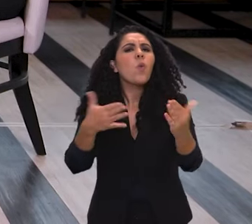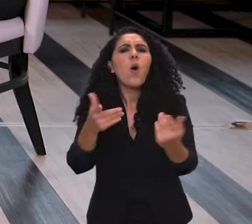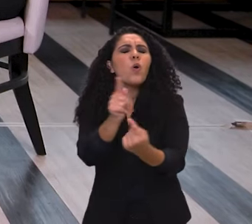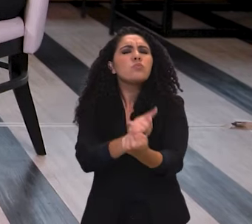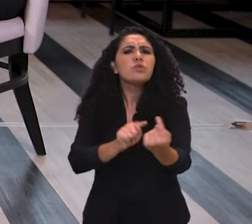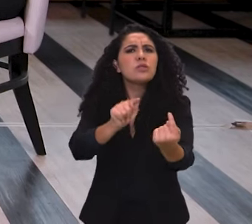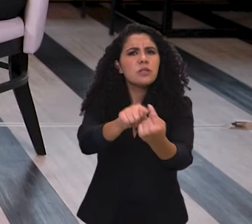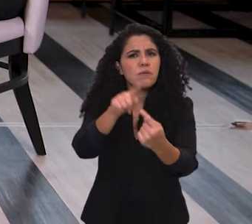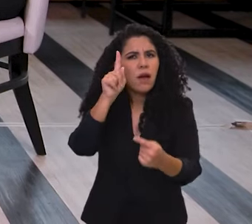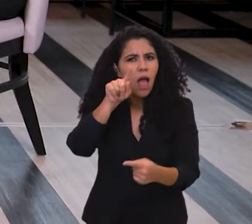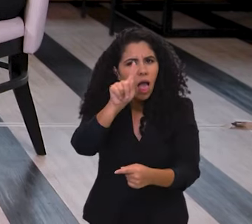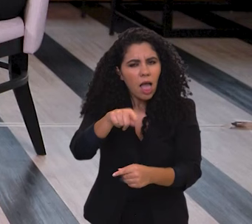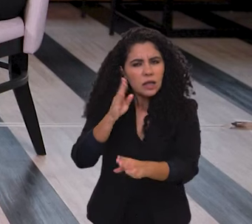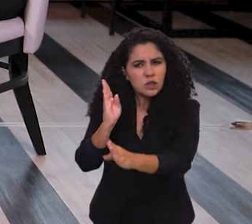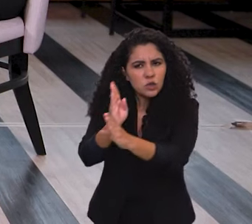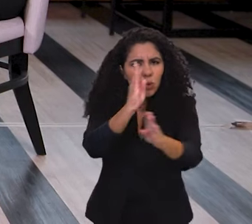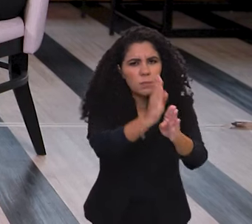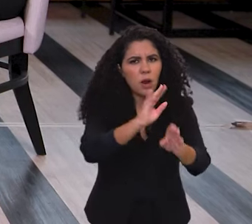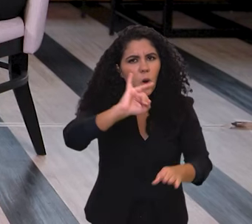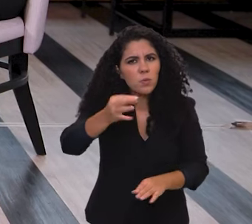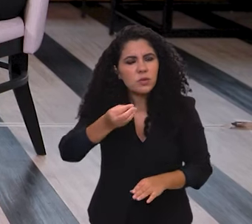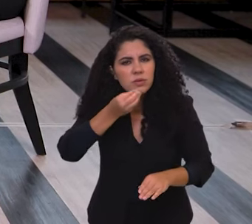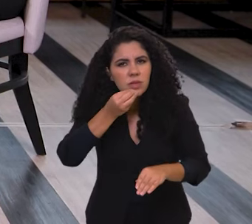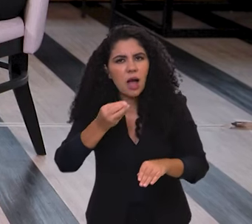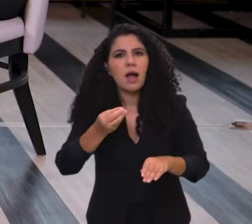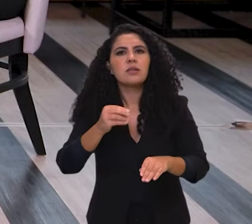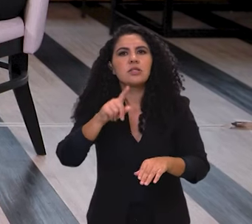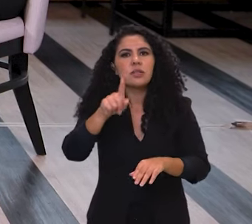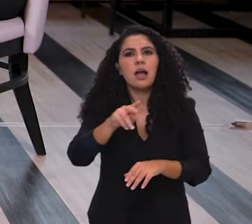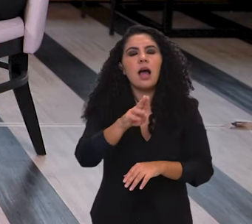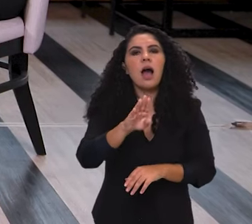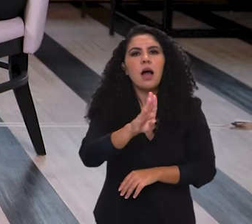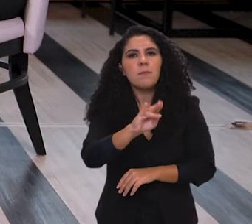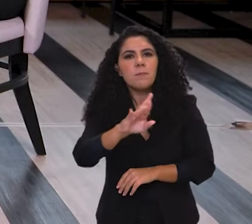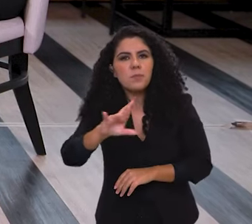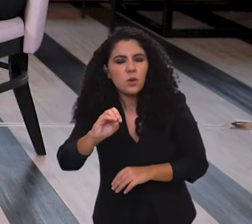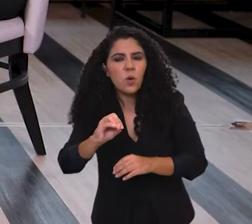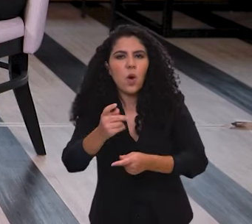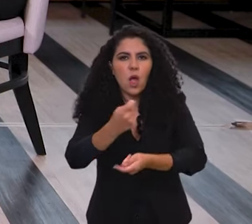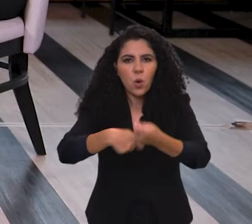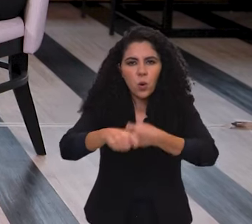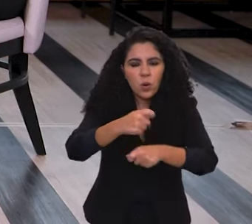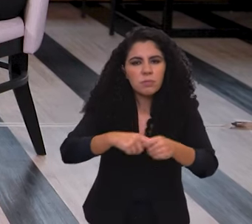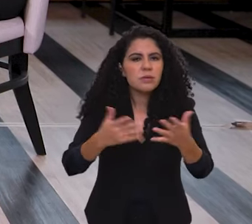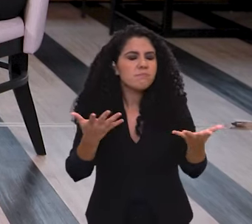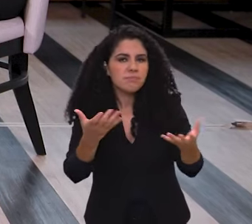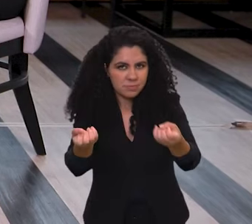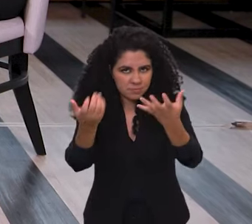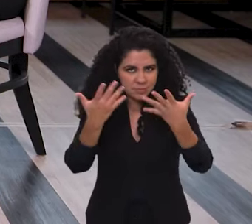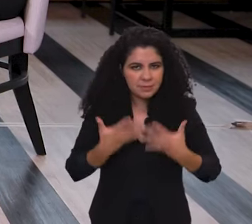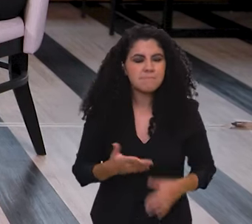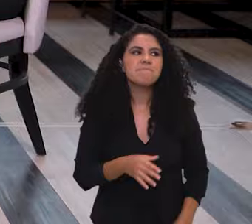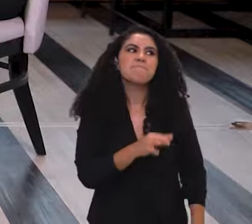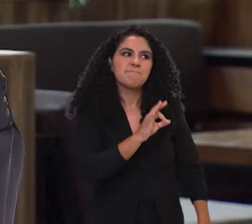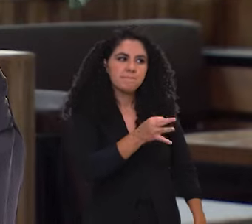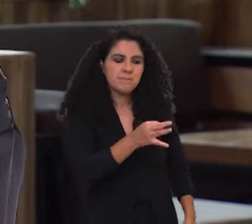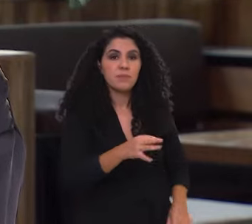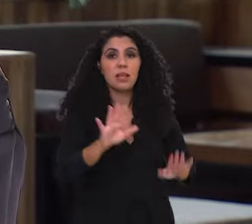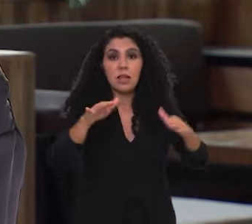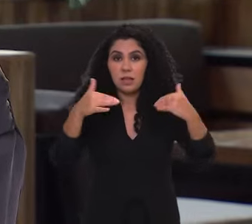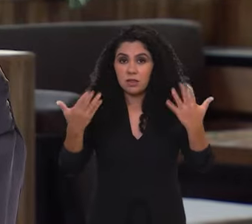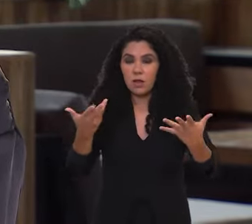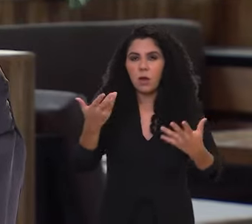Identificar oportunidades na bioeconomia regional, fortalecer a integração da Amazônia também, é isso? É isso mesmo.